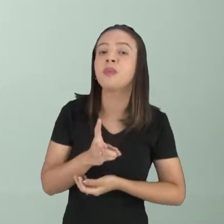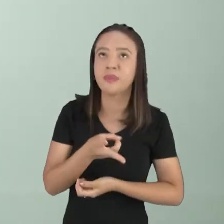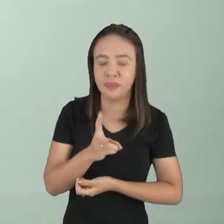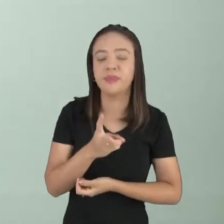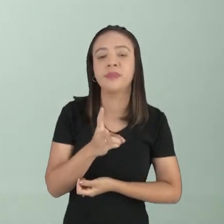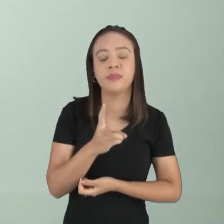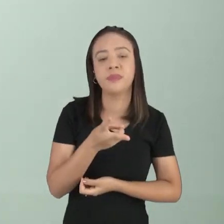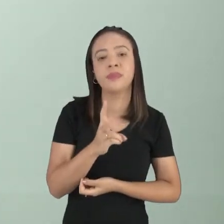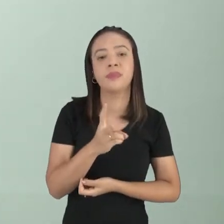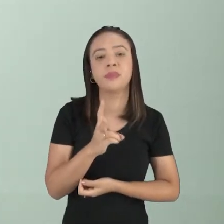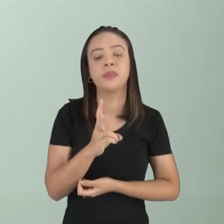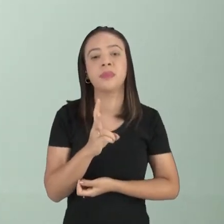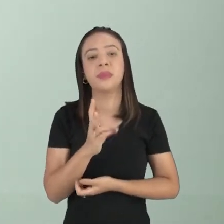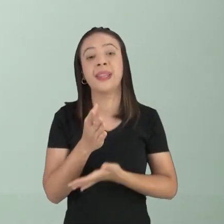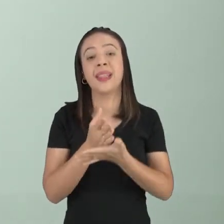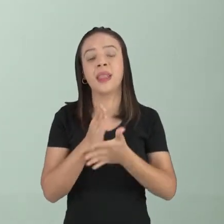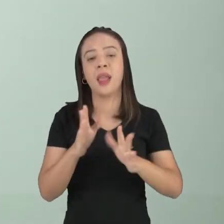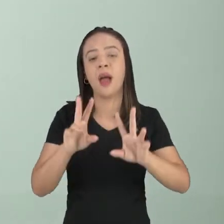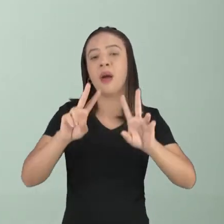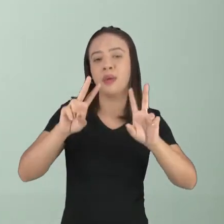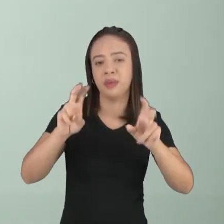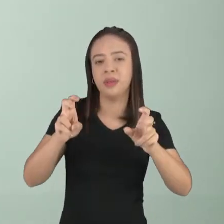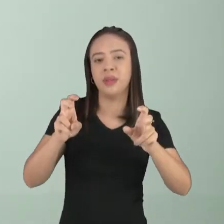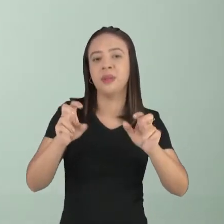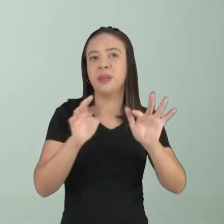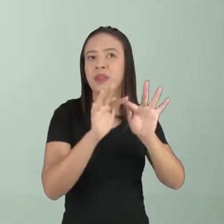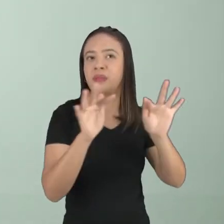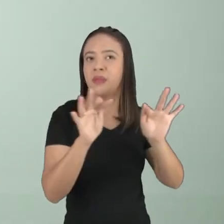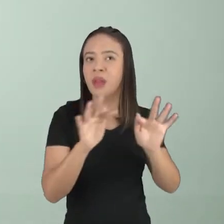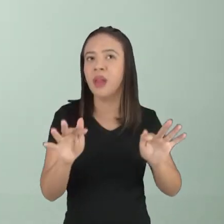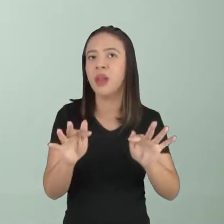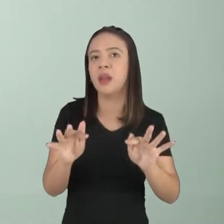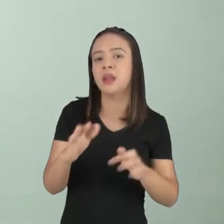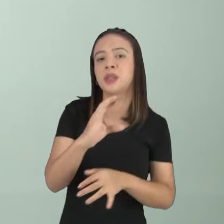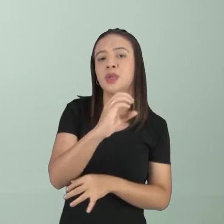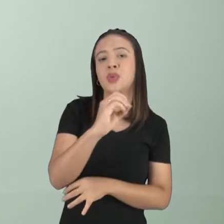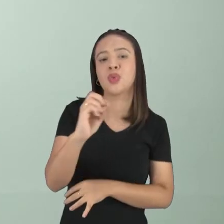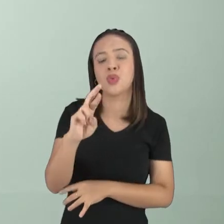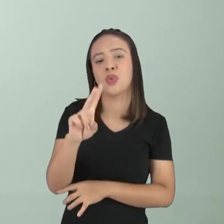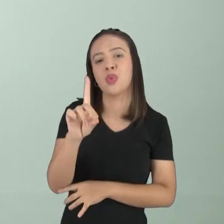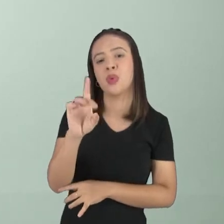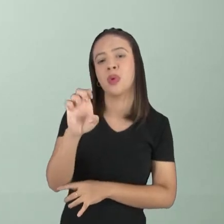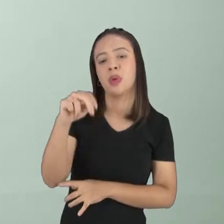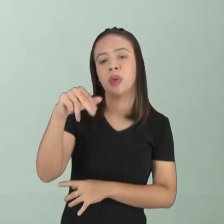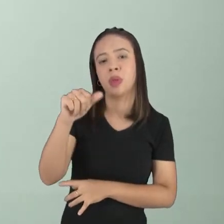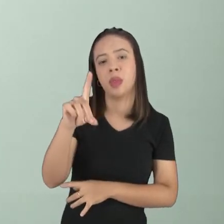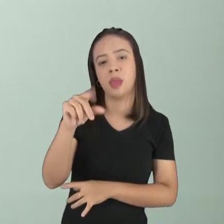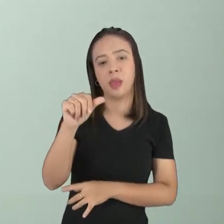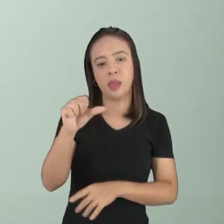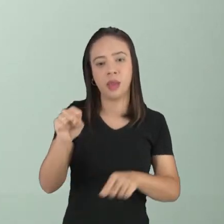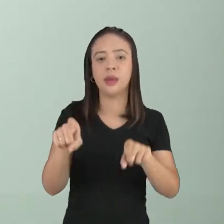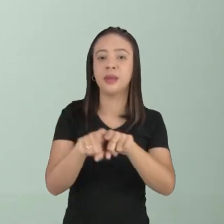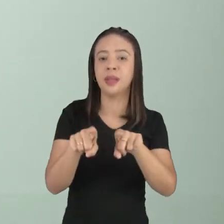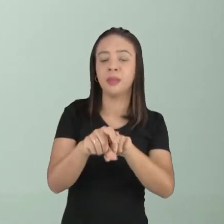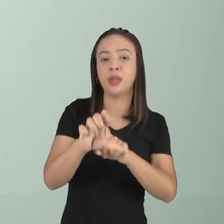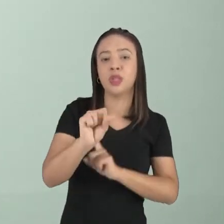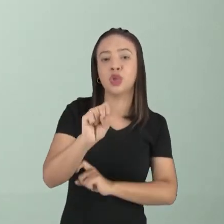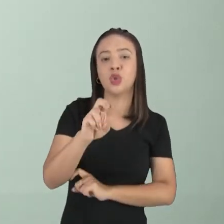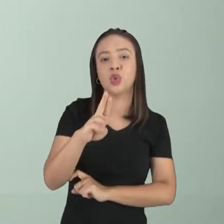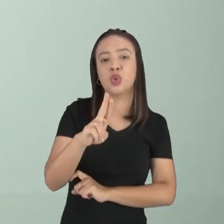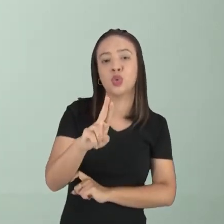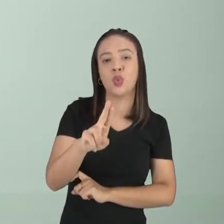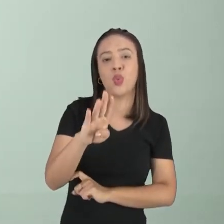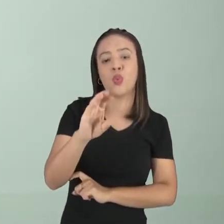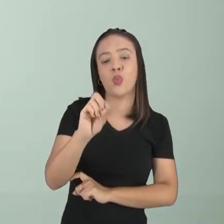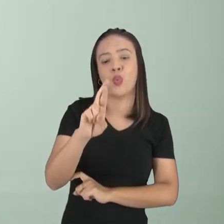continuidade, finalizar o assunto sobre orações coordenadas e orações subordinadas, tá certo? Vamos tentar